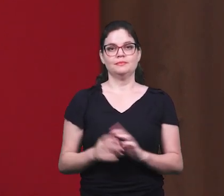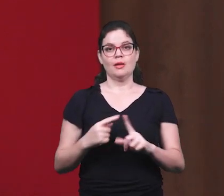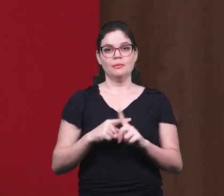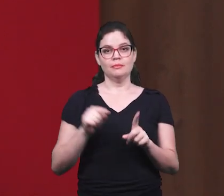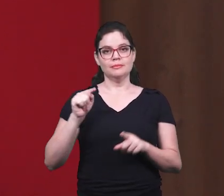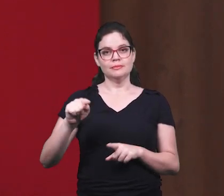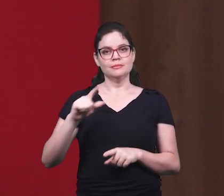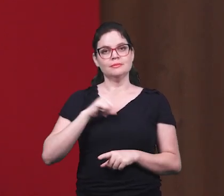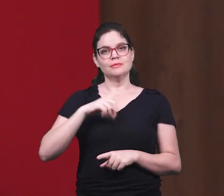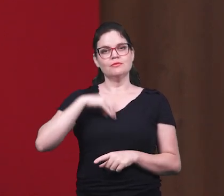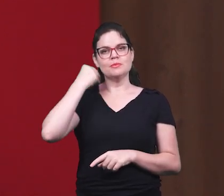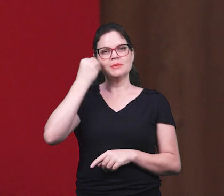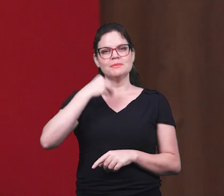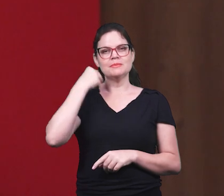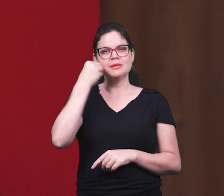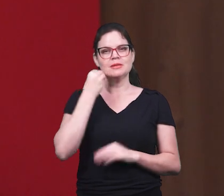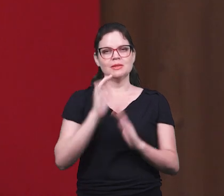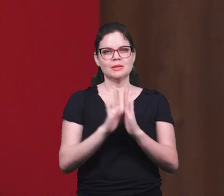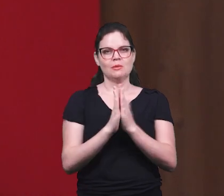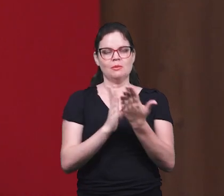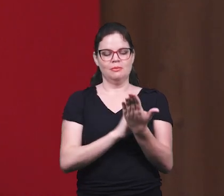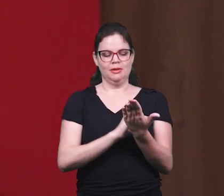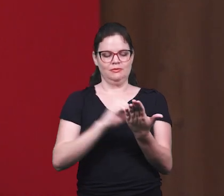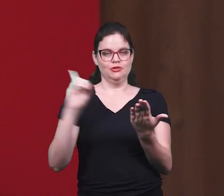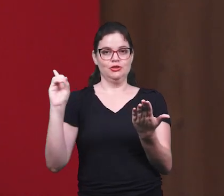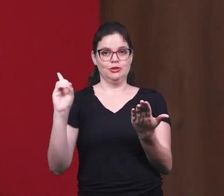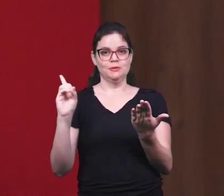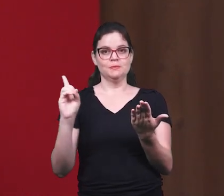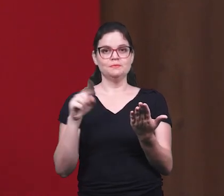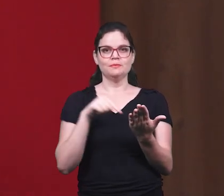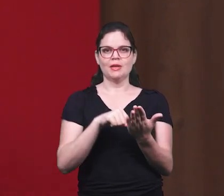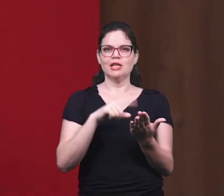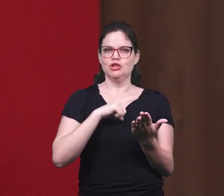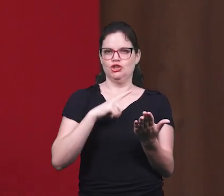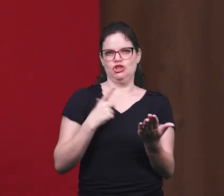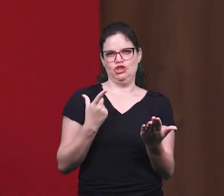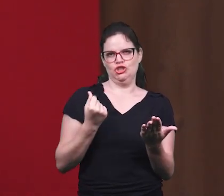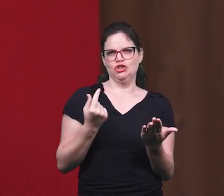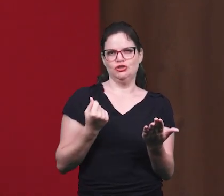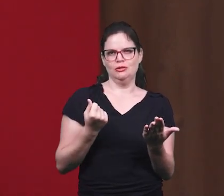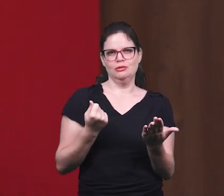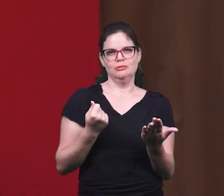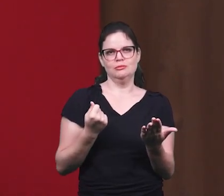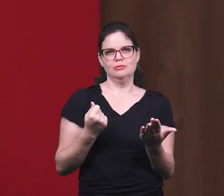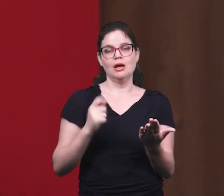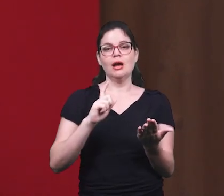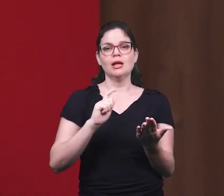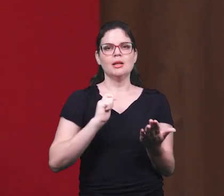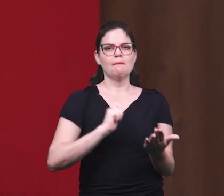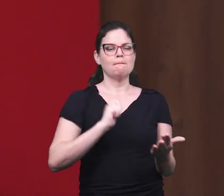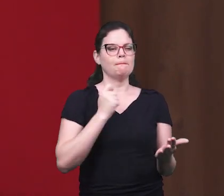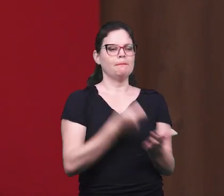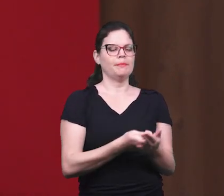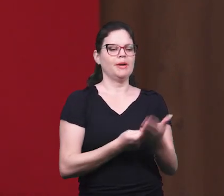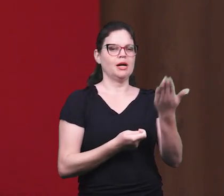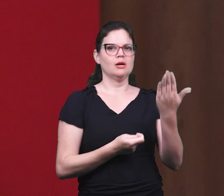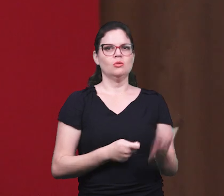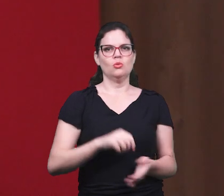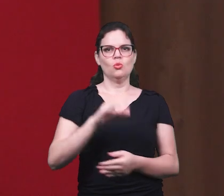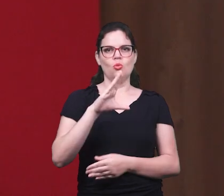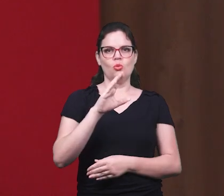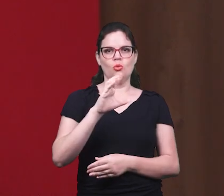teve uma experiência com a Bíblia, e ele então paga, ele tinha dinheiro para pagar, ele pagou lá um